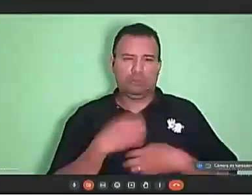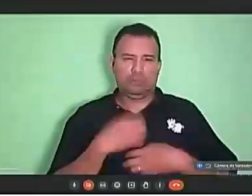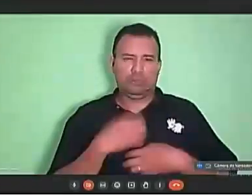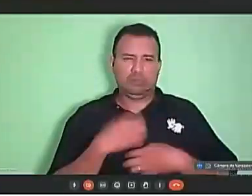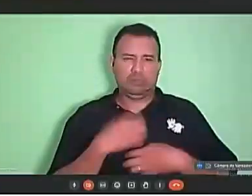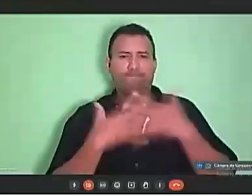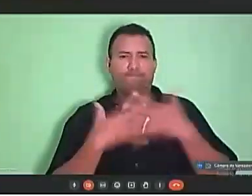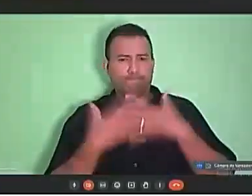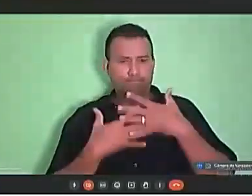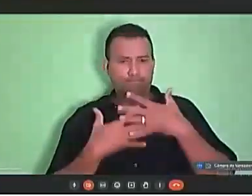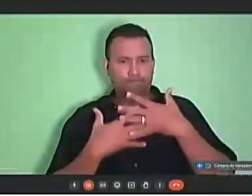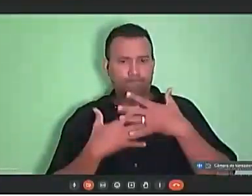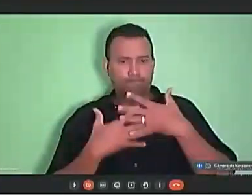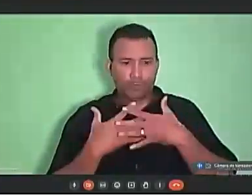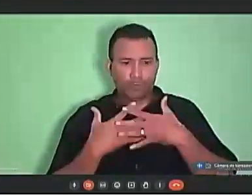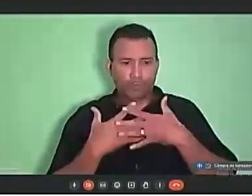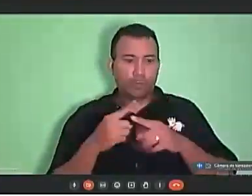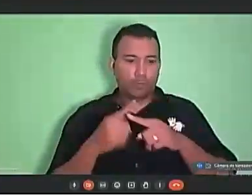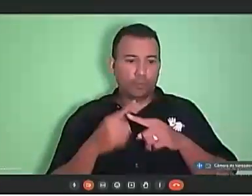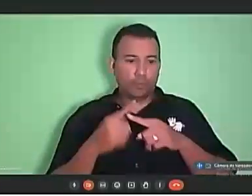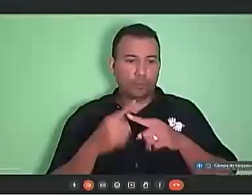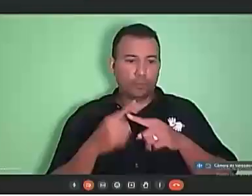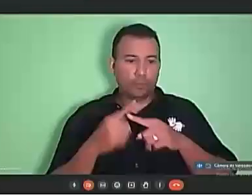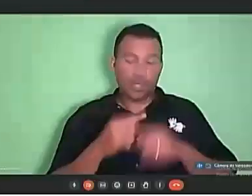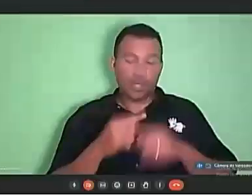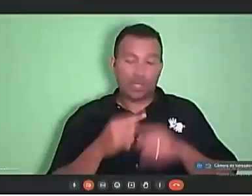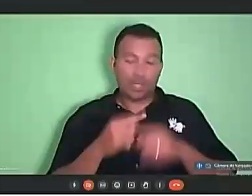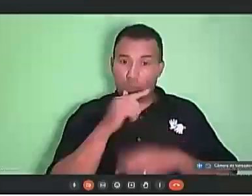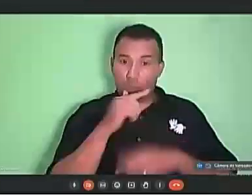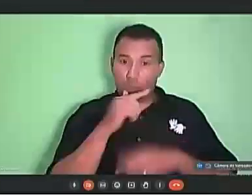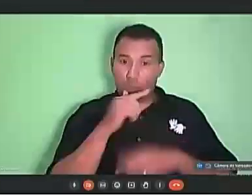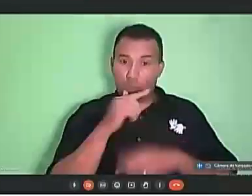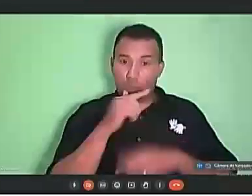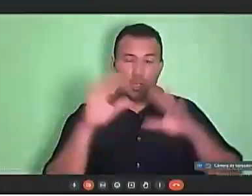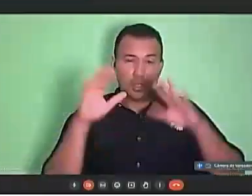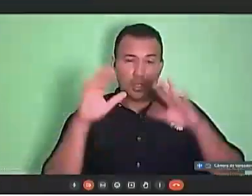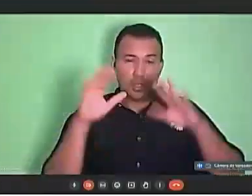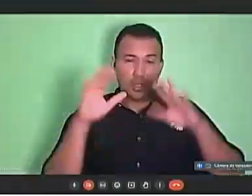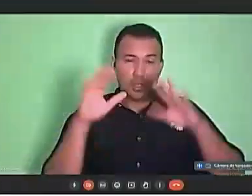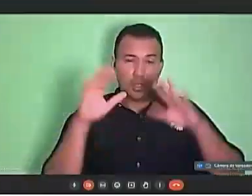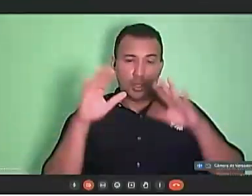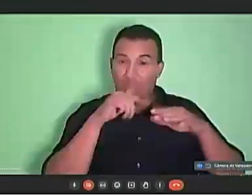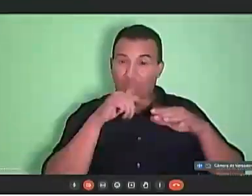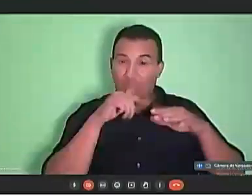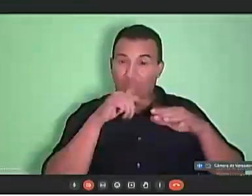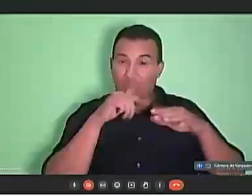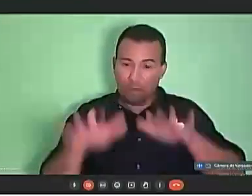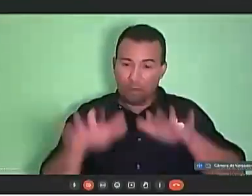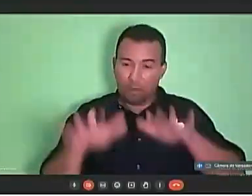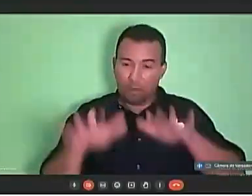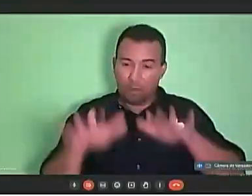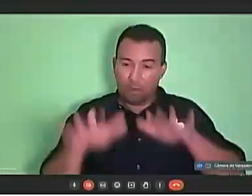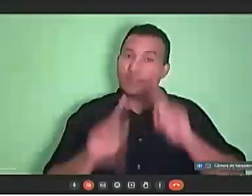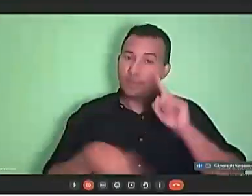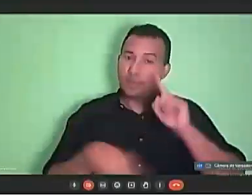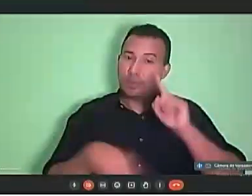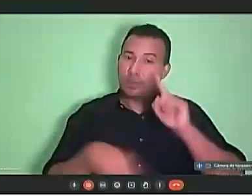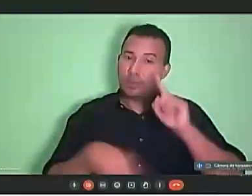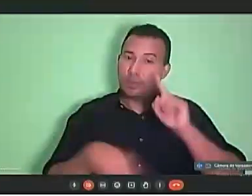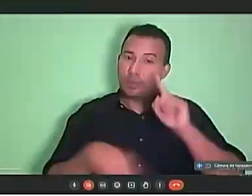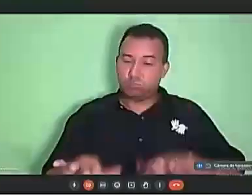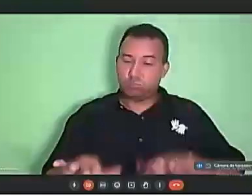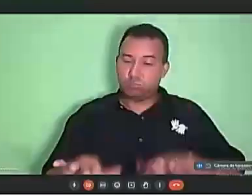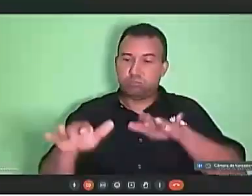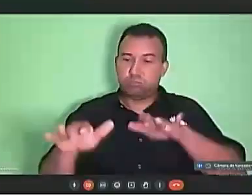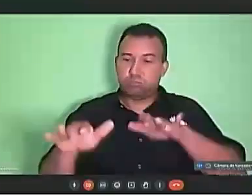coisa frustrante, né? O rio rebaixa bastante em Porto Vitória, mas quando ele vai subindo em direção às cidades, esse efeito vai